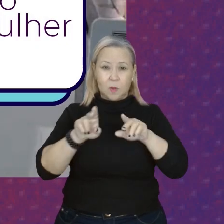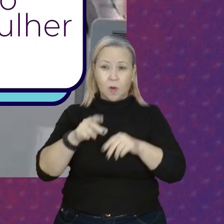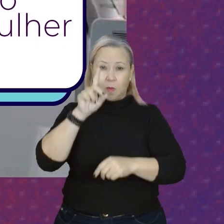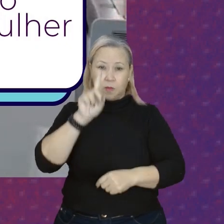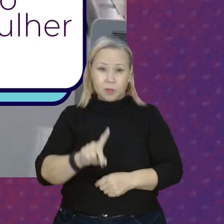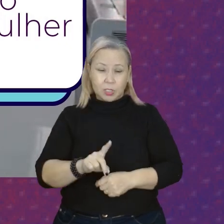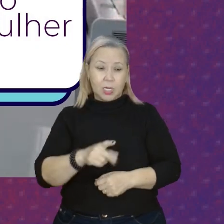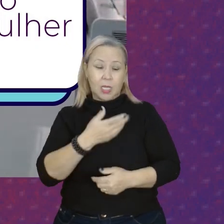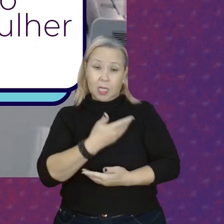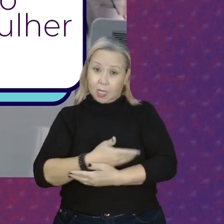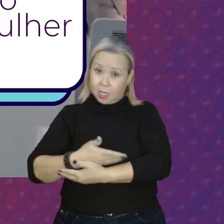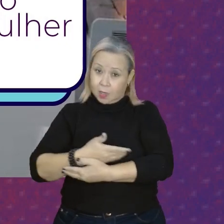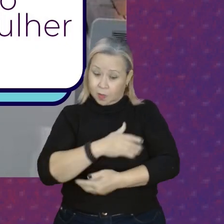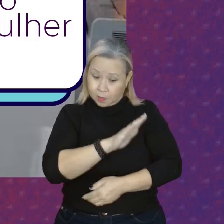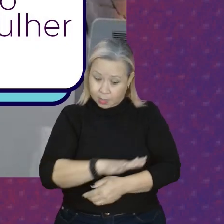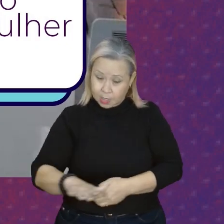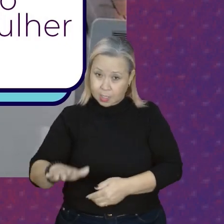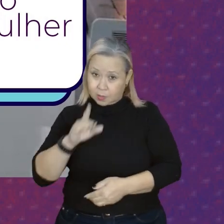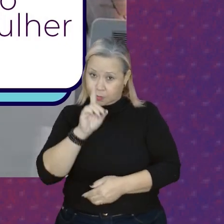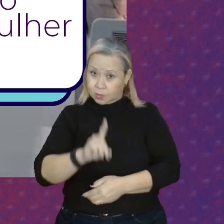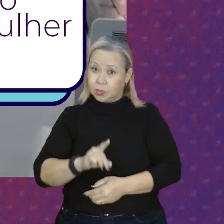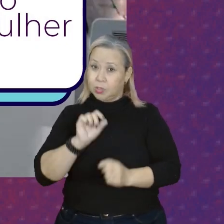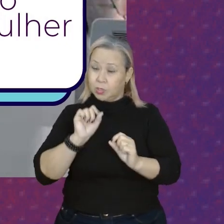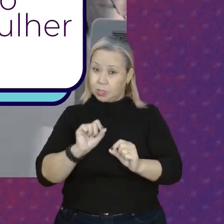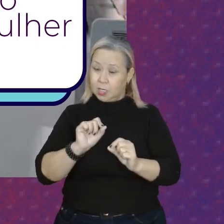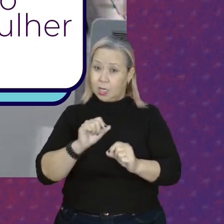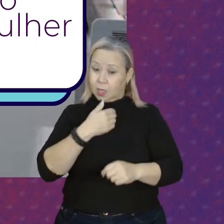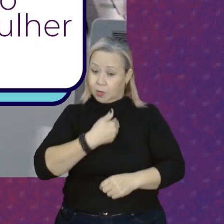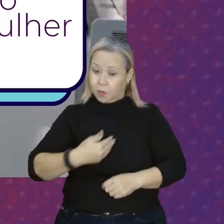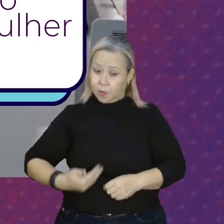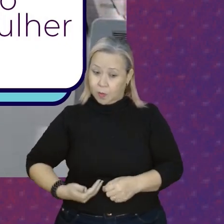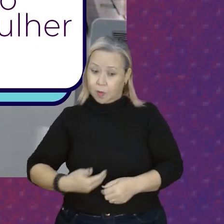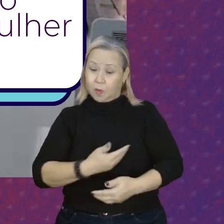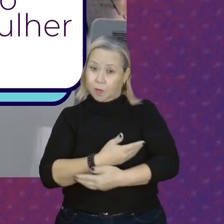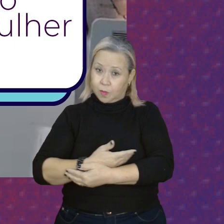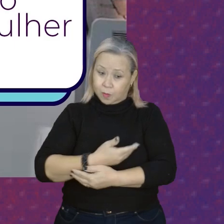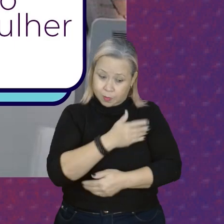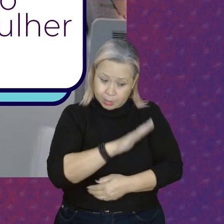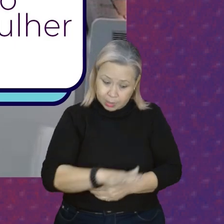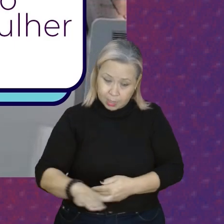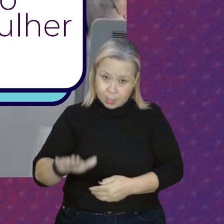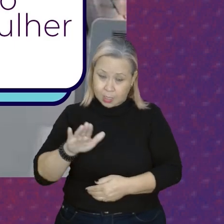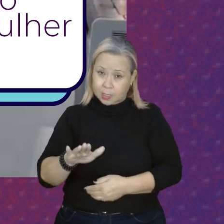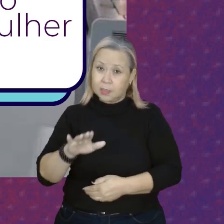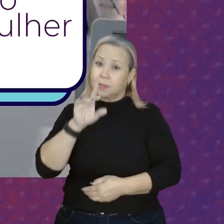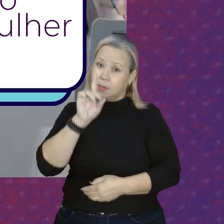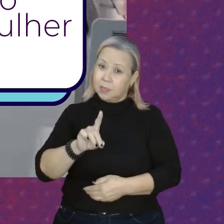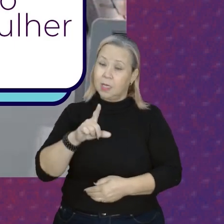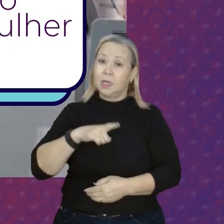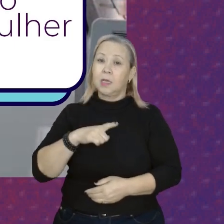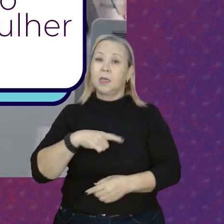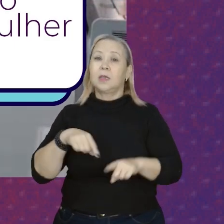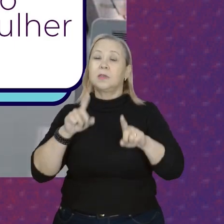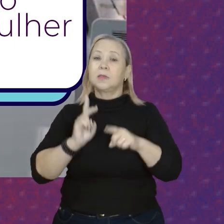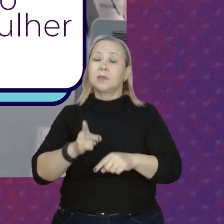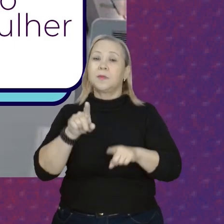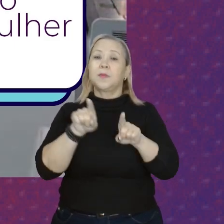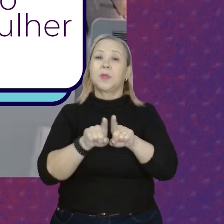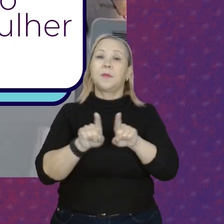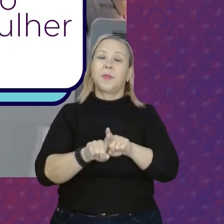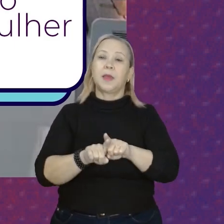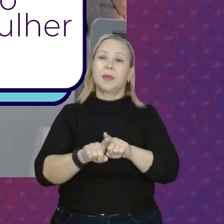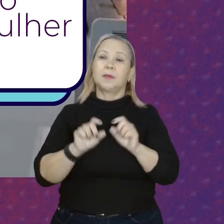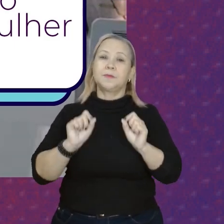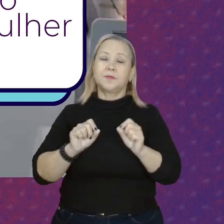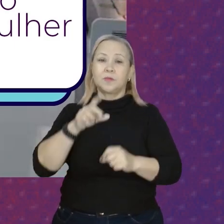da criança, porque a educação é um direito subjetivo público, né, e a criança é um sujeito de direitos, mas pensando também como